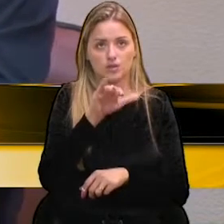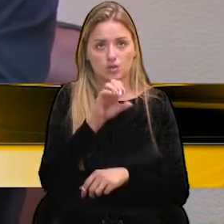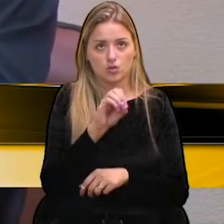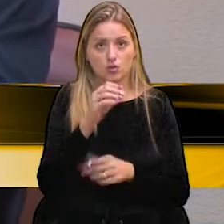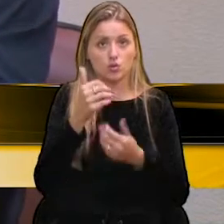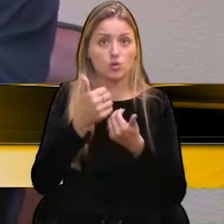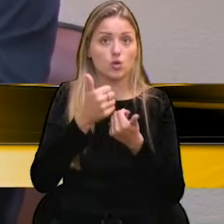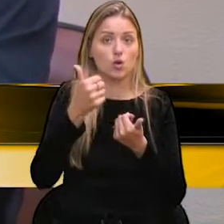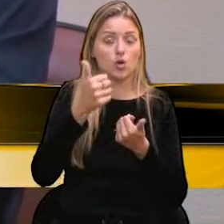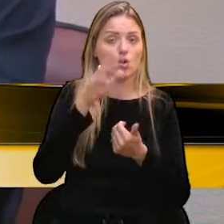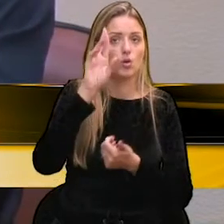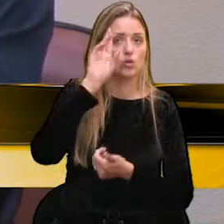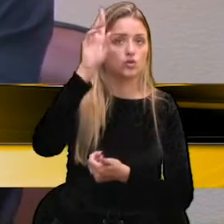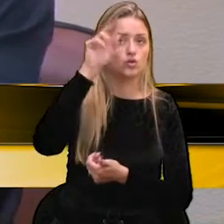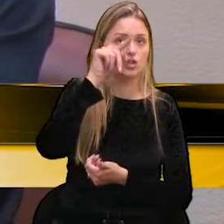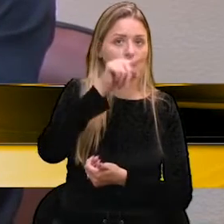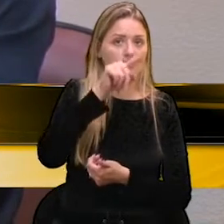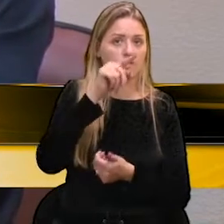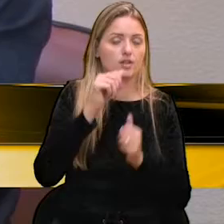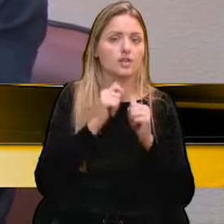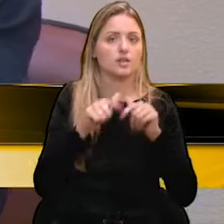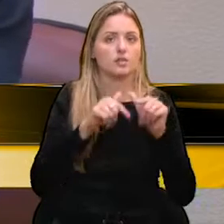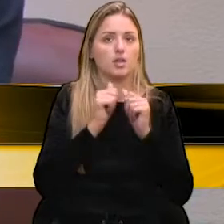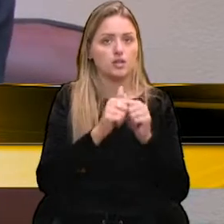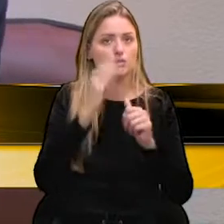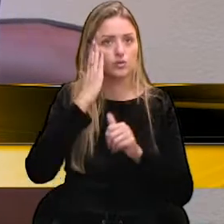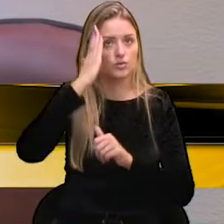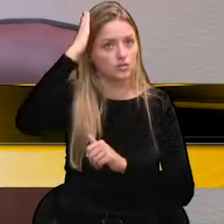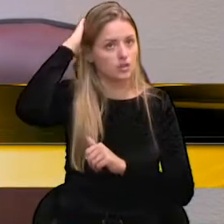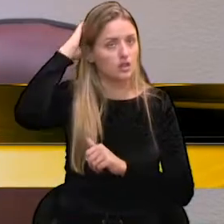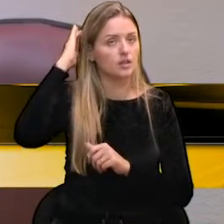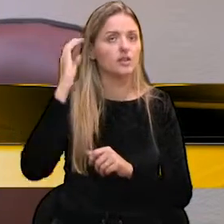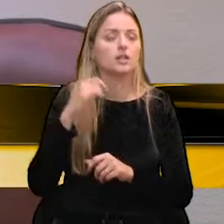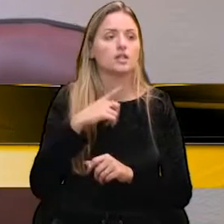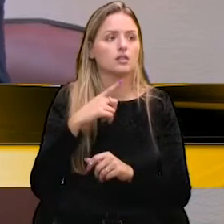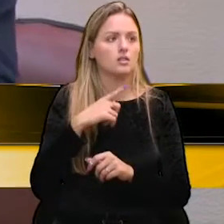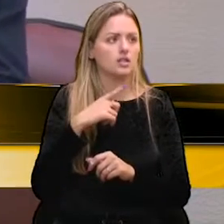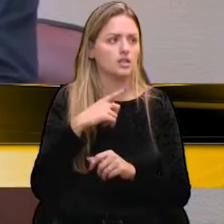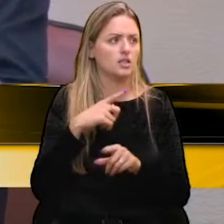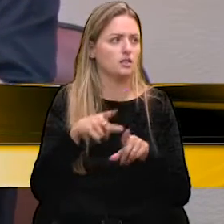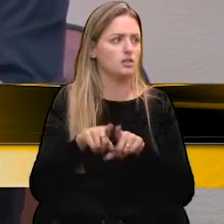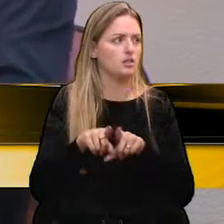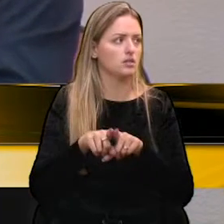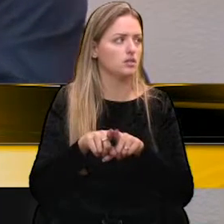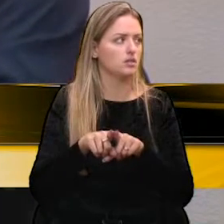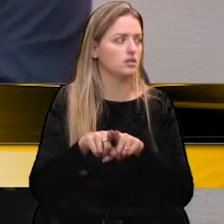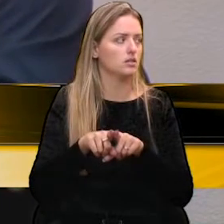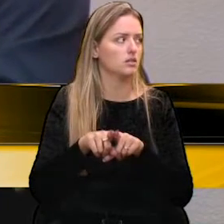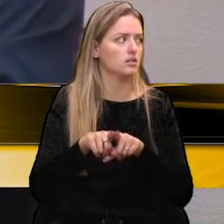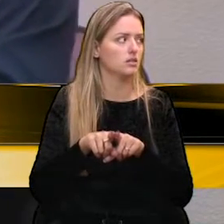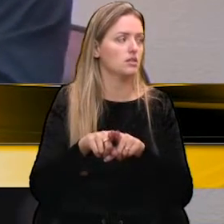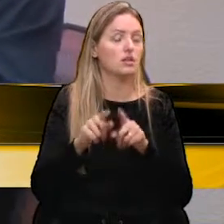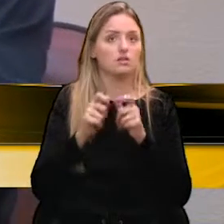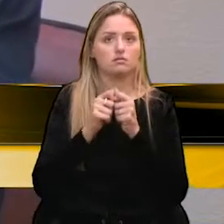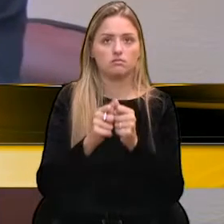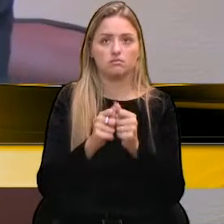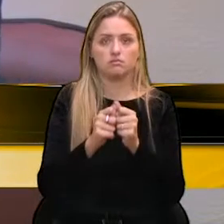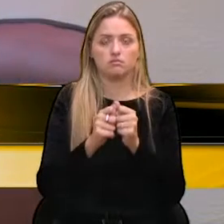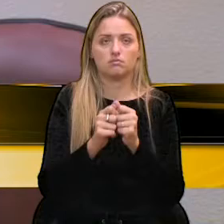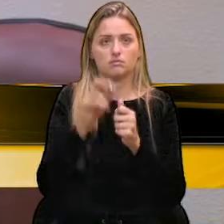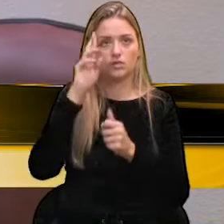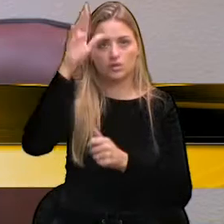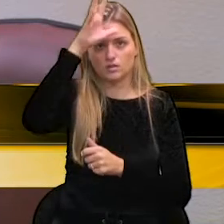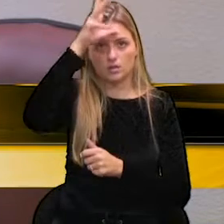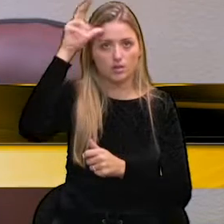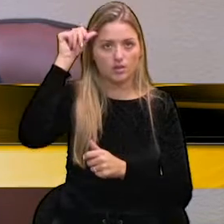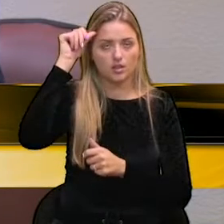o chefe de gabinete, Júlio Freitas, e houve essa disponibilidade dele conversar com o prefeito. E numa conversa que tivemos com o prefeito disse que